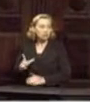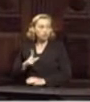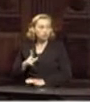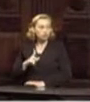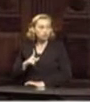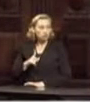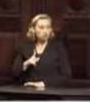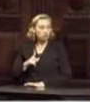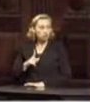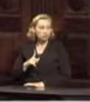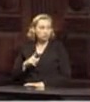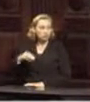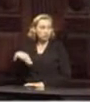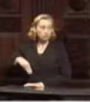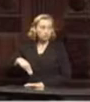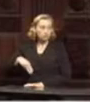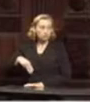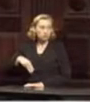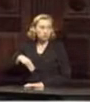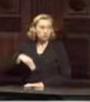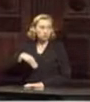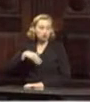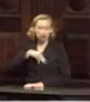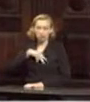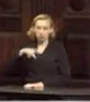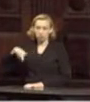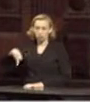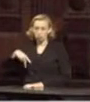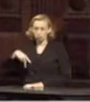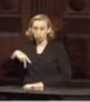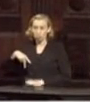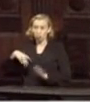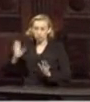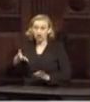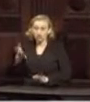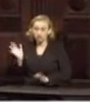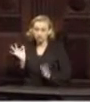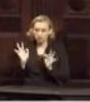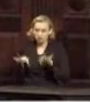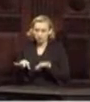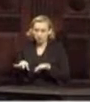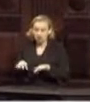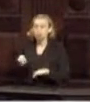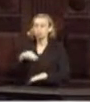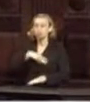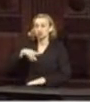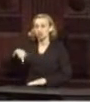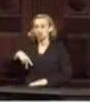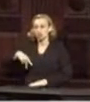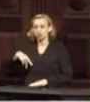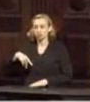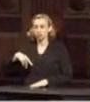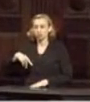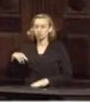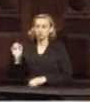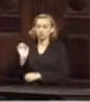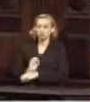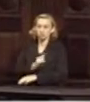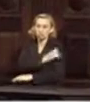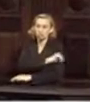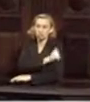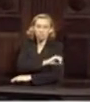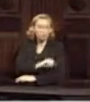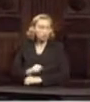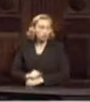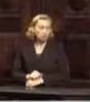no Ministério Público do Estado, eu sei que nós já estamos encerrando, já vou encerrar, eu estive no Ministério Público do Estado do Rio de Janeiro com